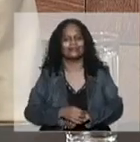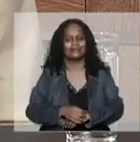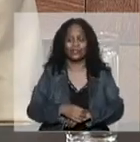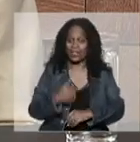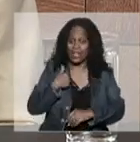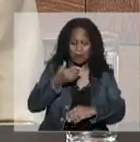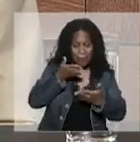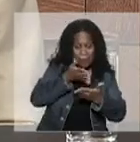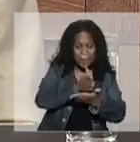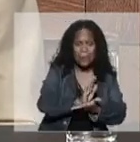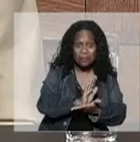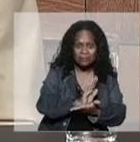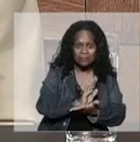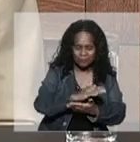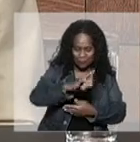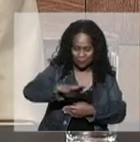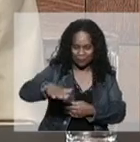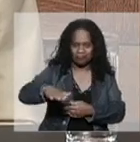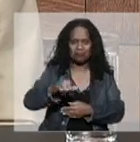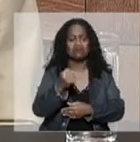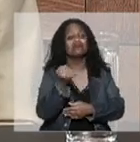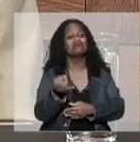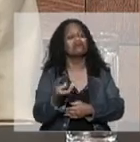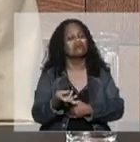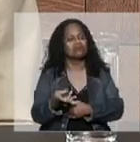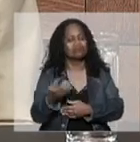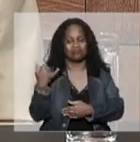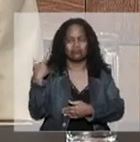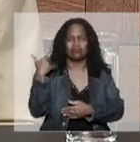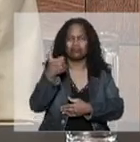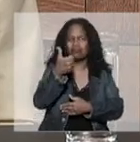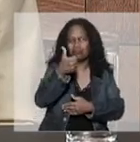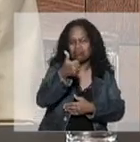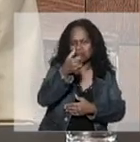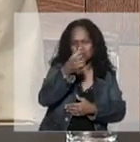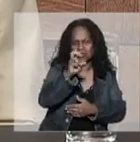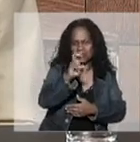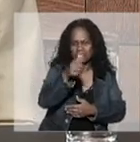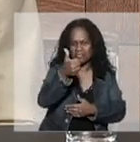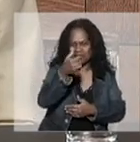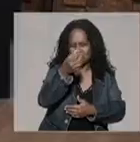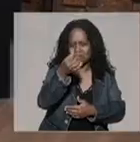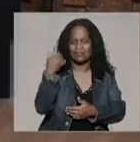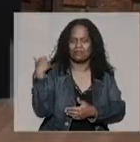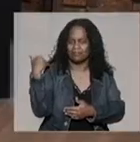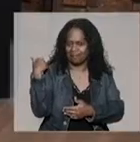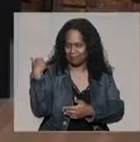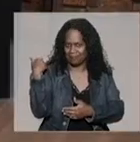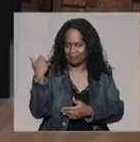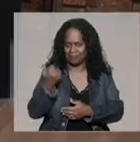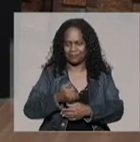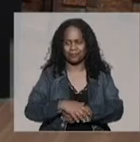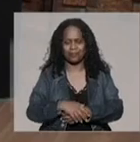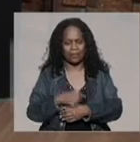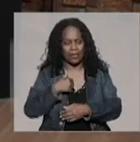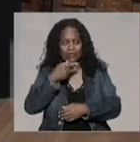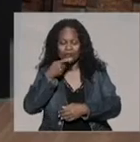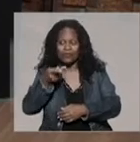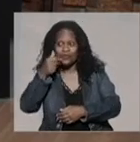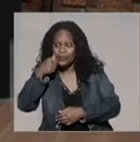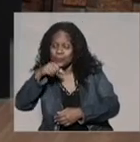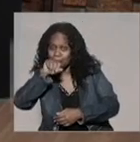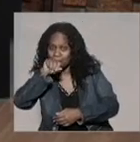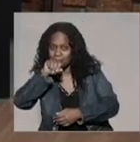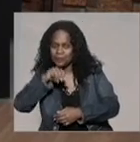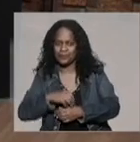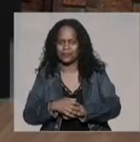o teste, né? E passei, eu era menor. Quantos anos você tinha, mais ou menos? Uns 15 para 16, assim. Jovenzinho. Eu falei com a minha mãe,